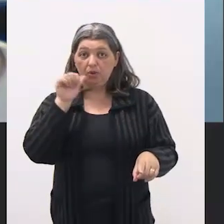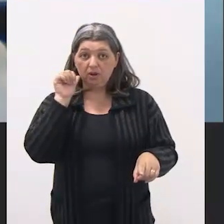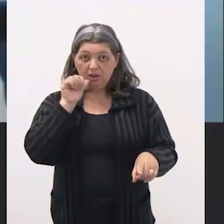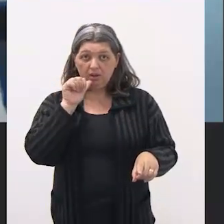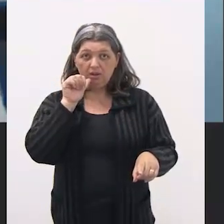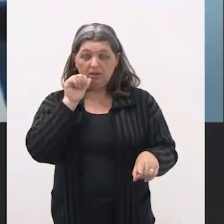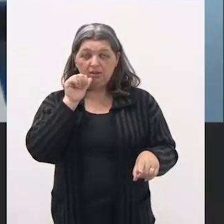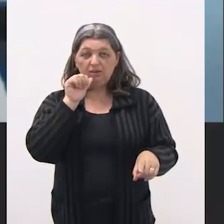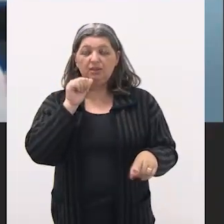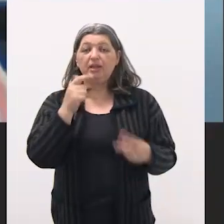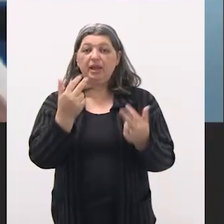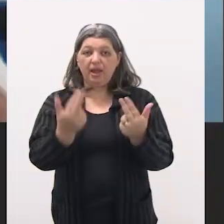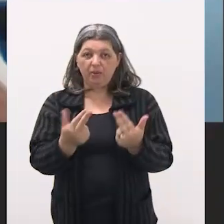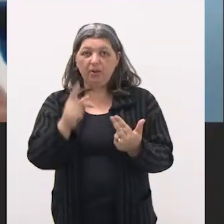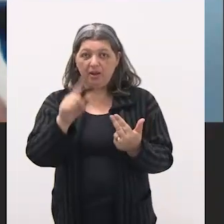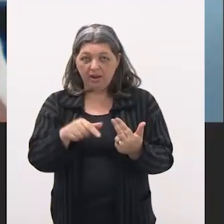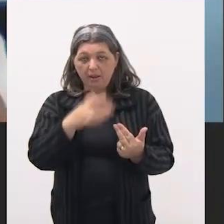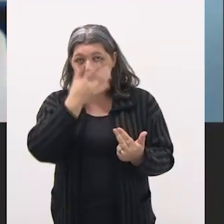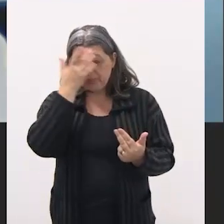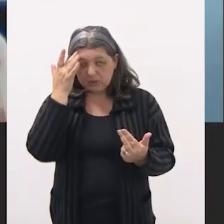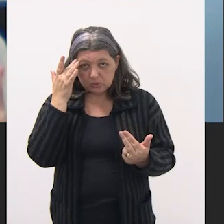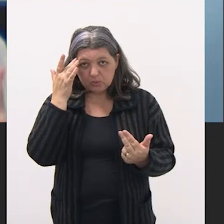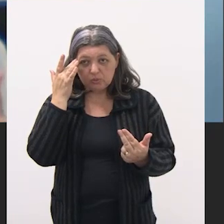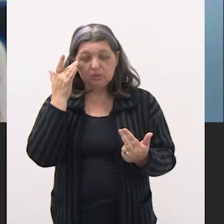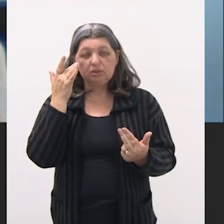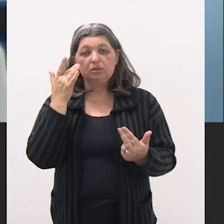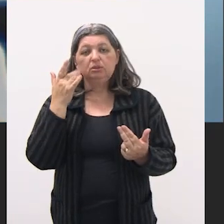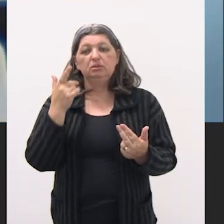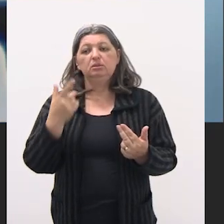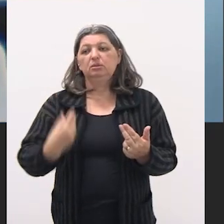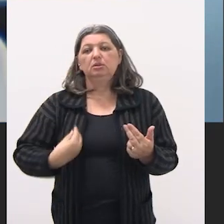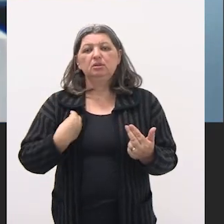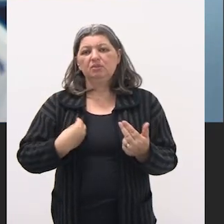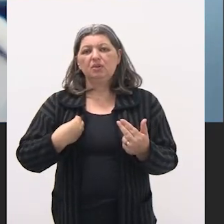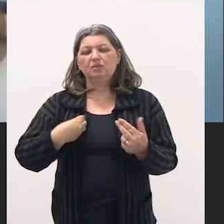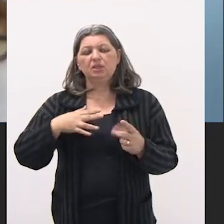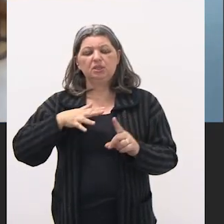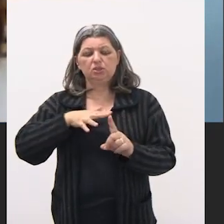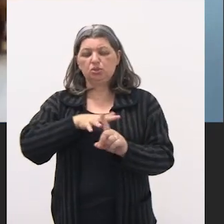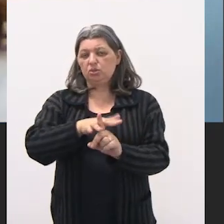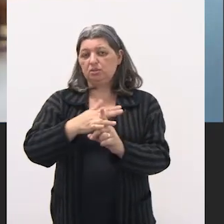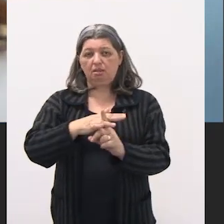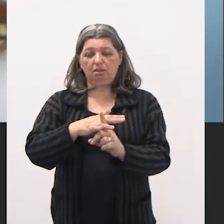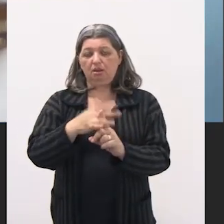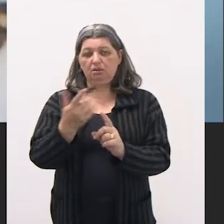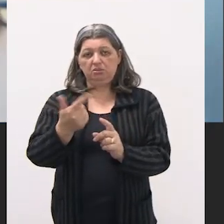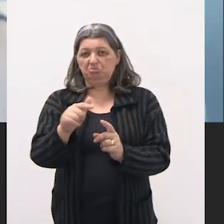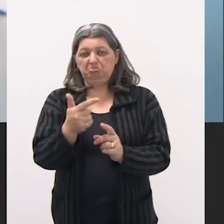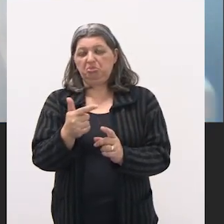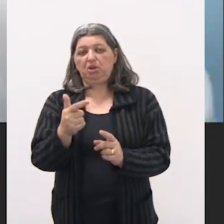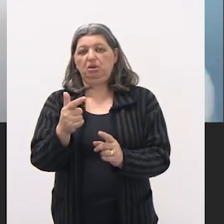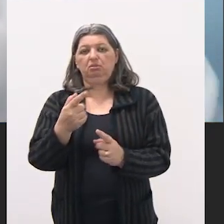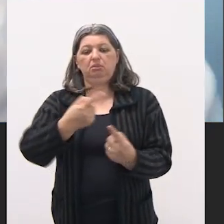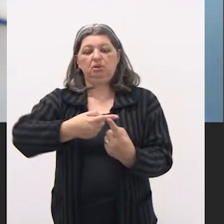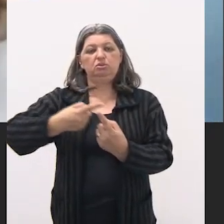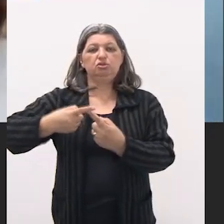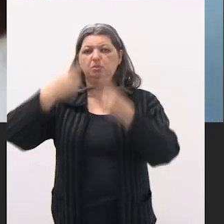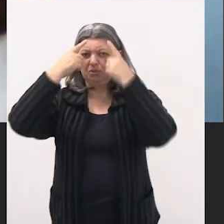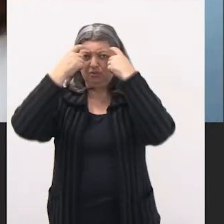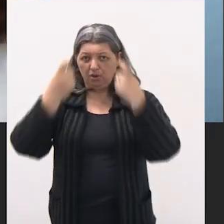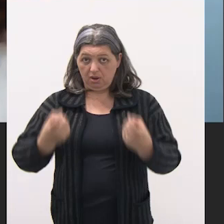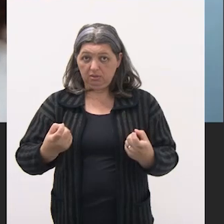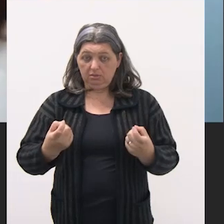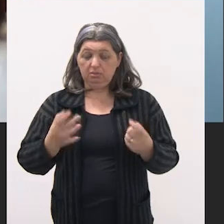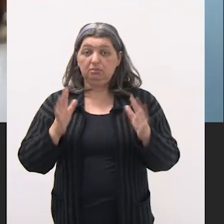a pessoas. Nós devemos viver numa sociedade onde não haja nenhum tipo de violência.